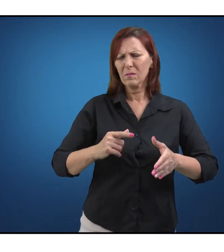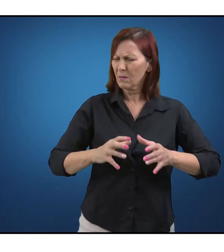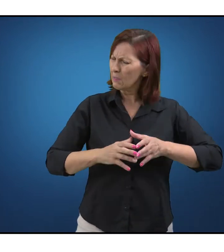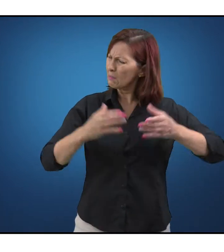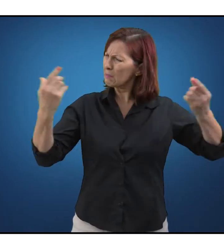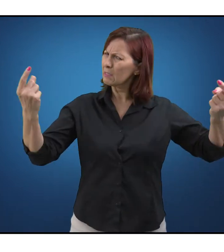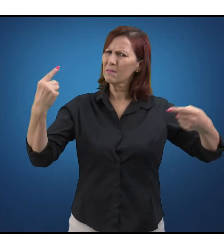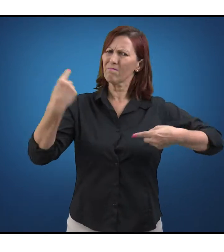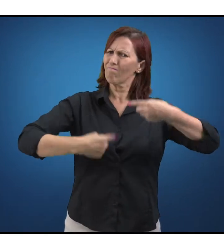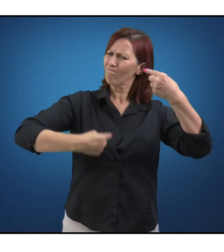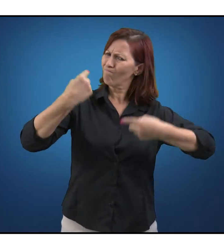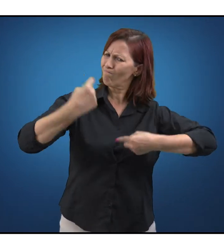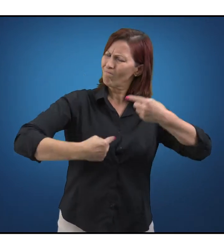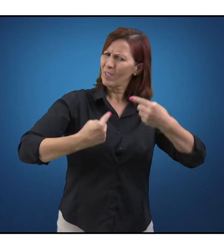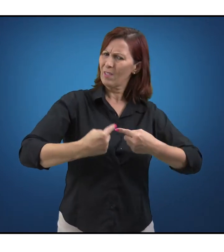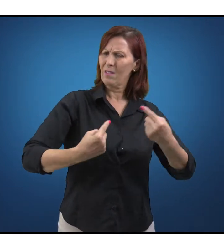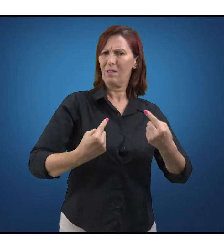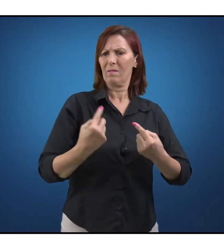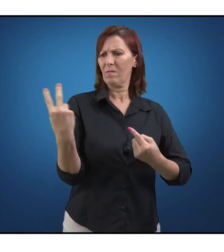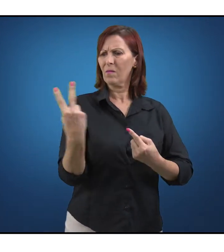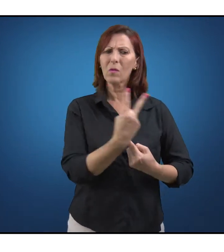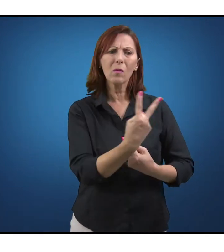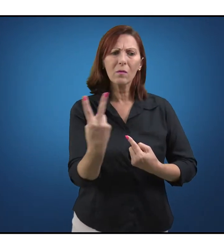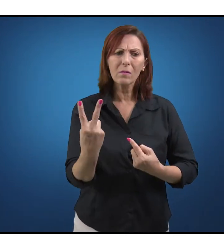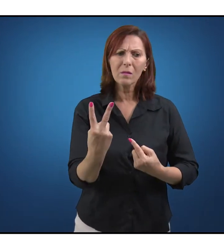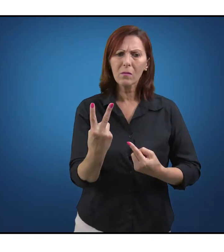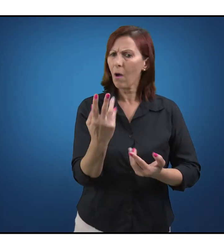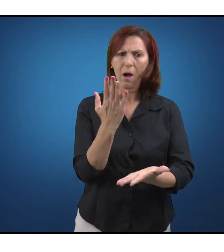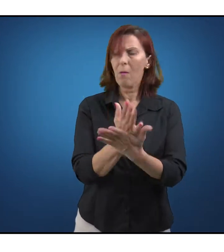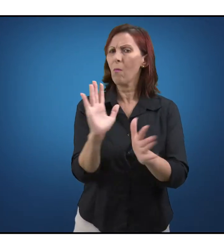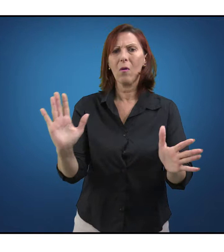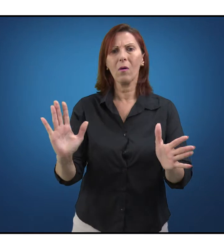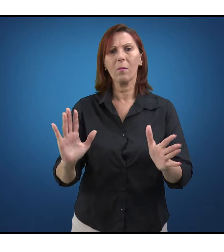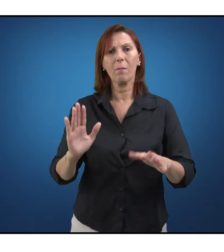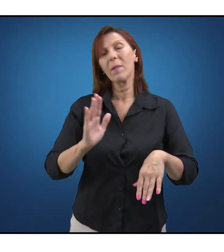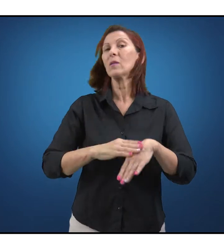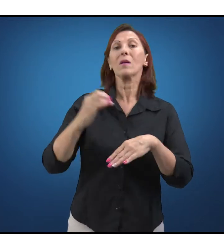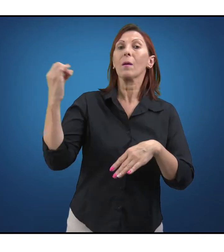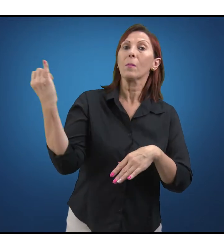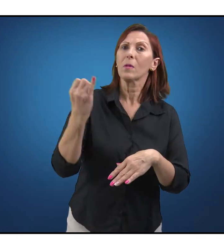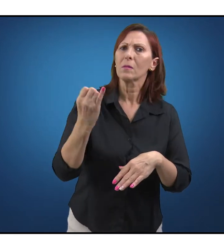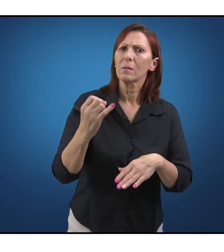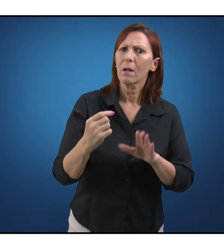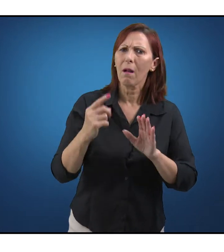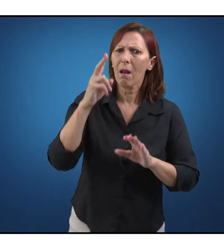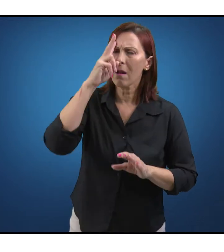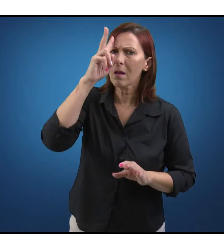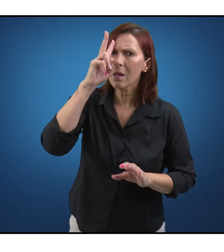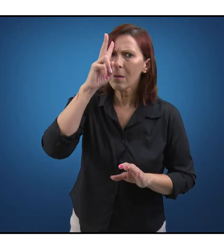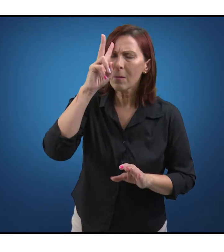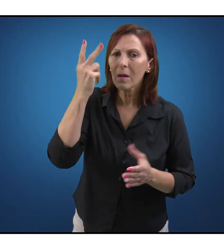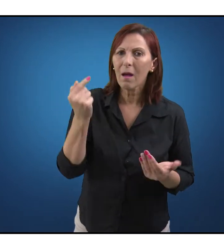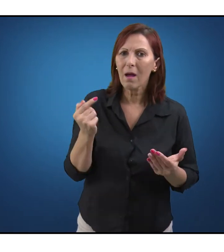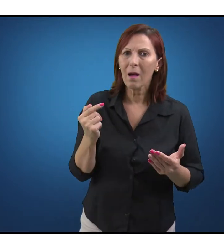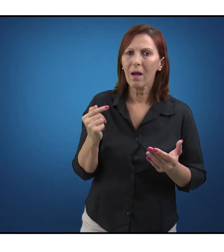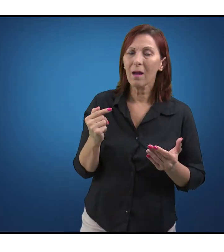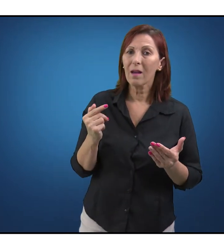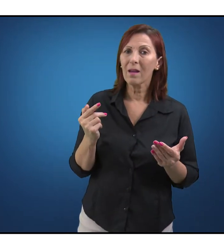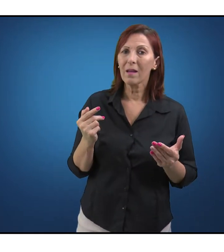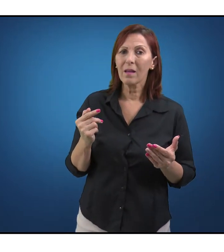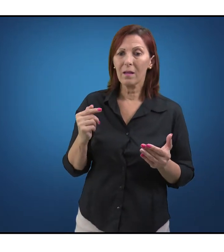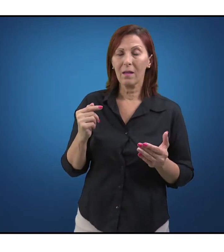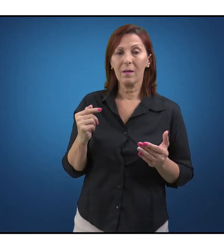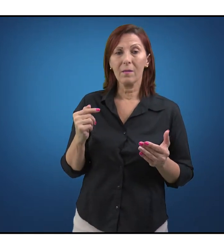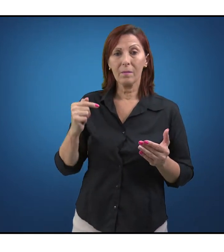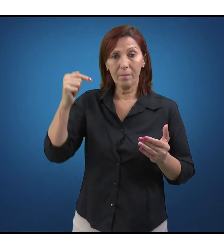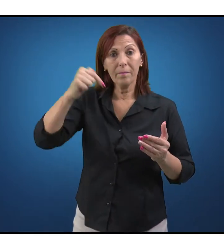debates sobre essas duas discussões que não estão encerradas. O que é importante nós salientarmos, para nós finalizarmos nessa unidade, é de